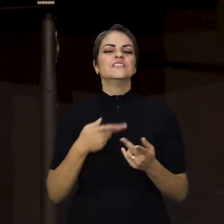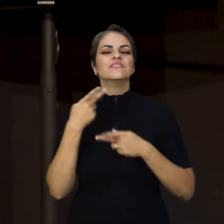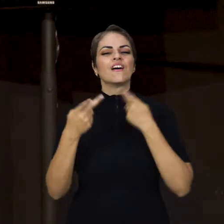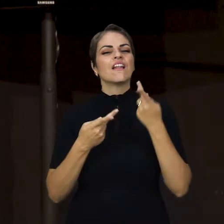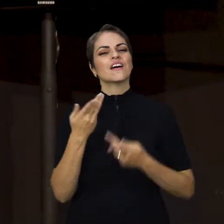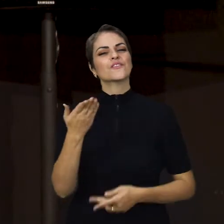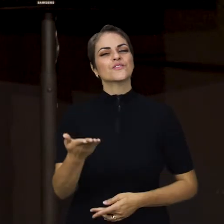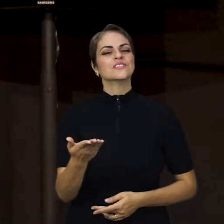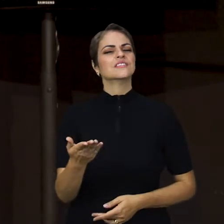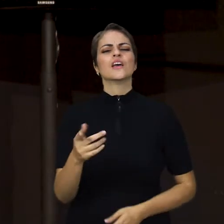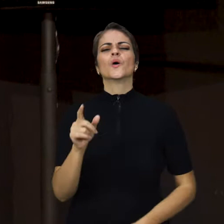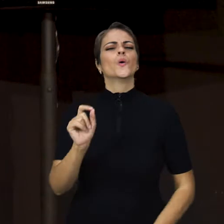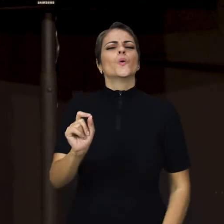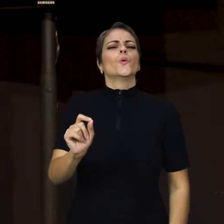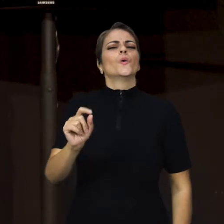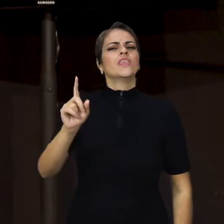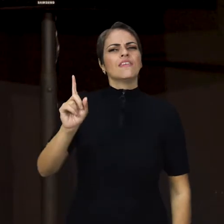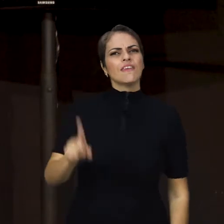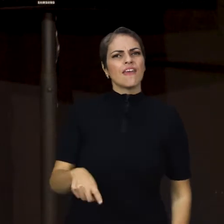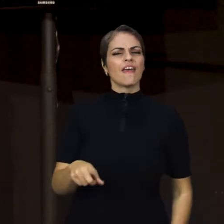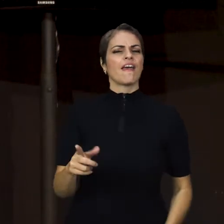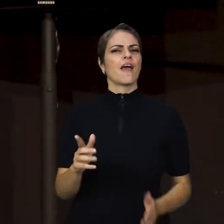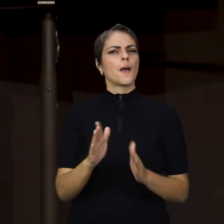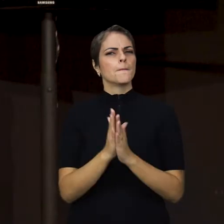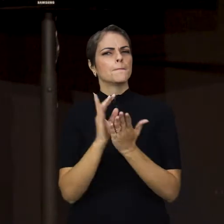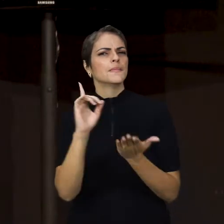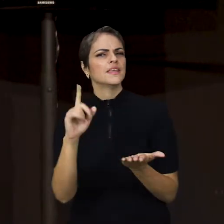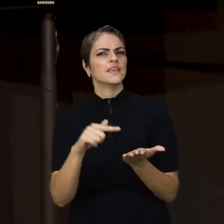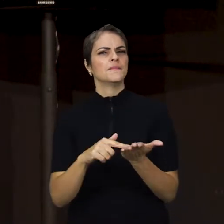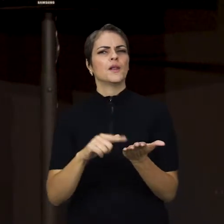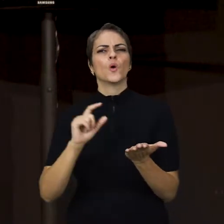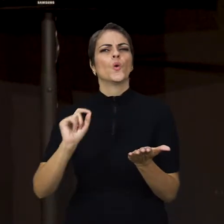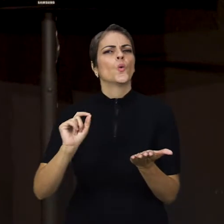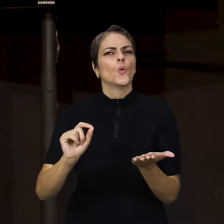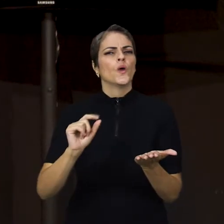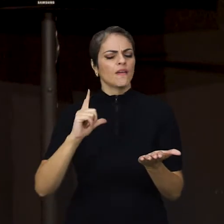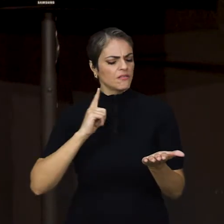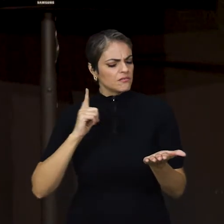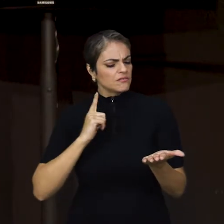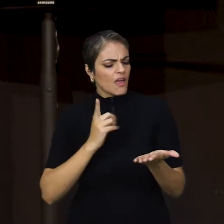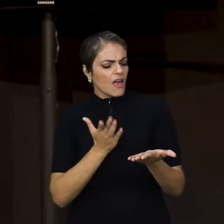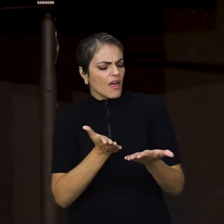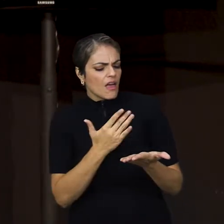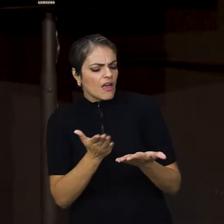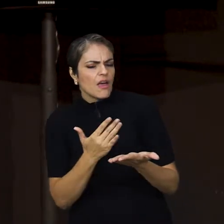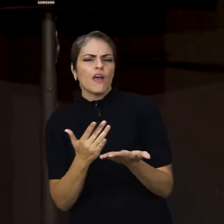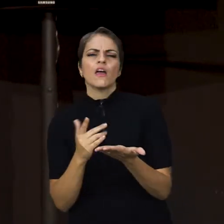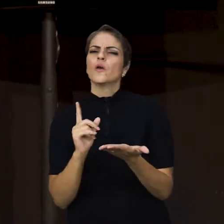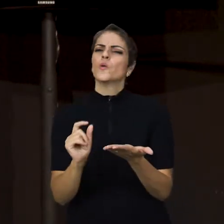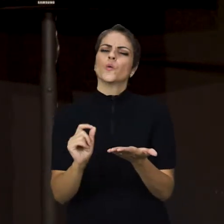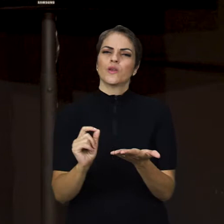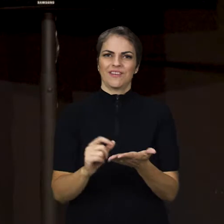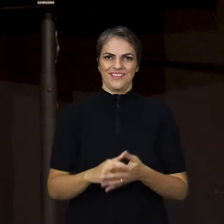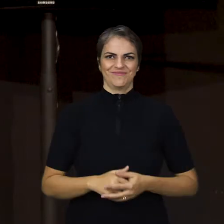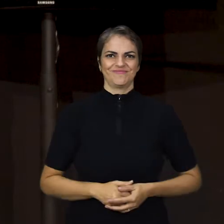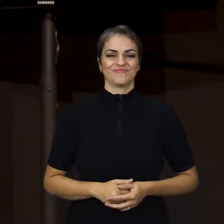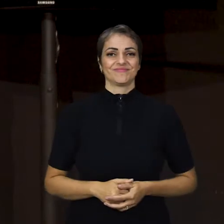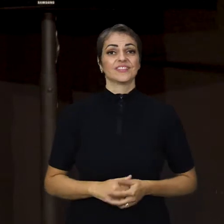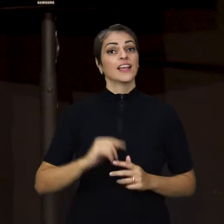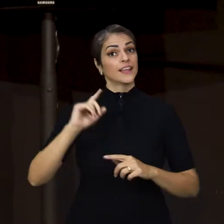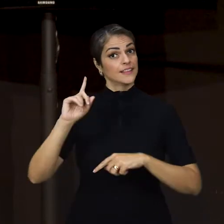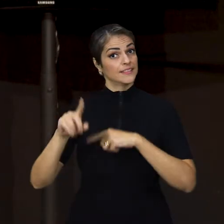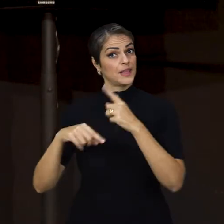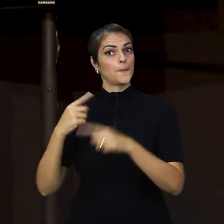Bíblia, do que a Bíblia é formada, qual é a composição do texto sagrado, e depois nós vamos entrar um pouquinho